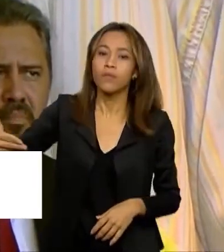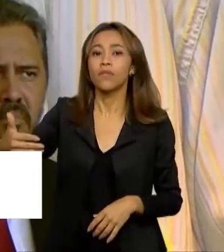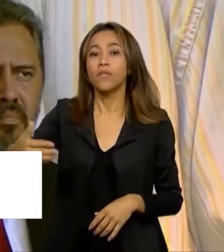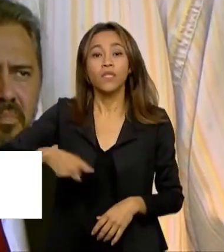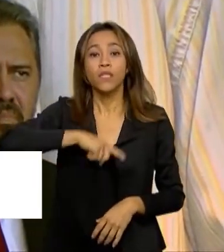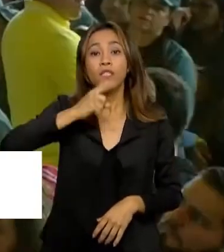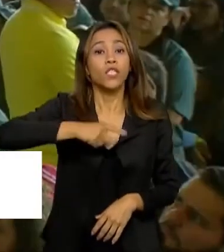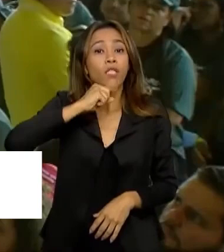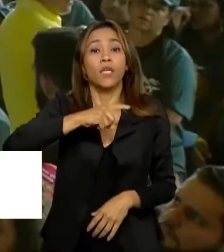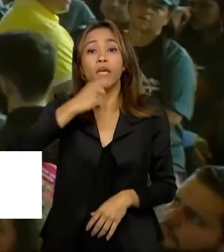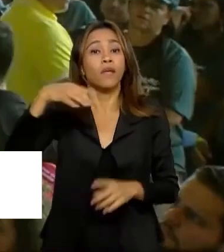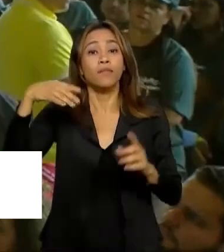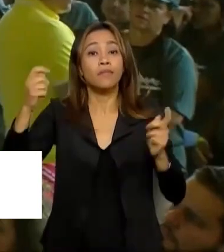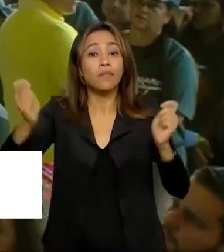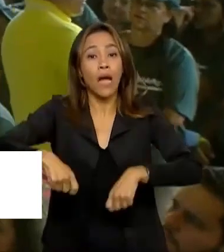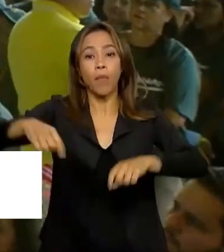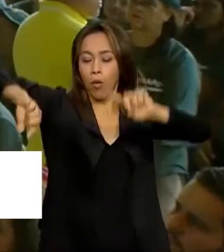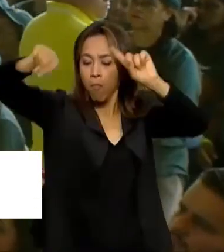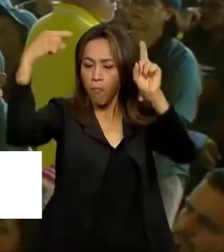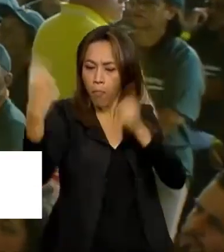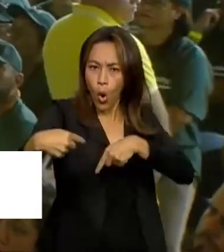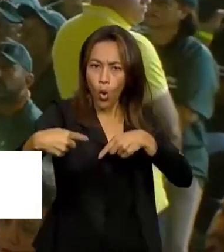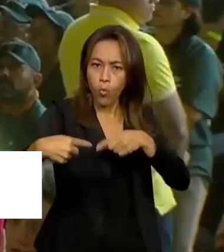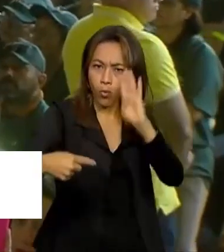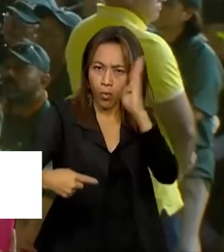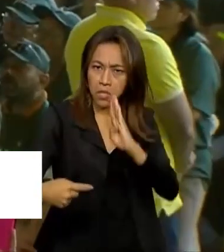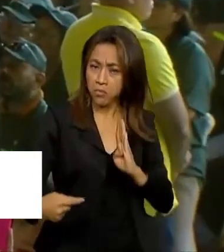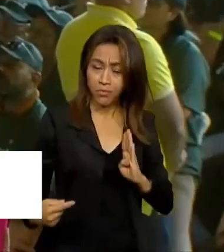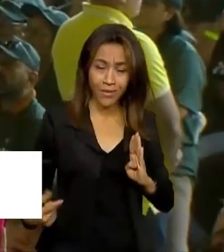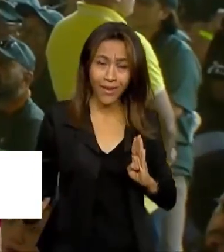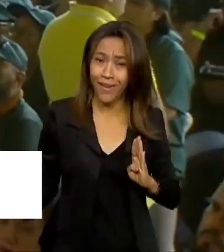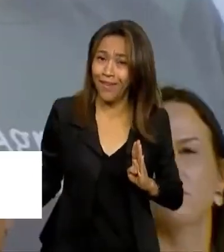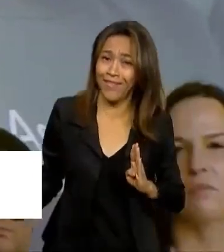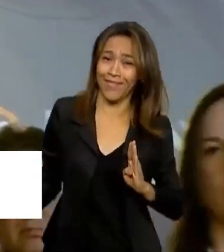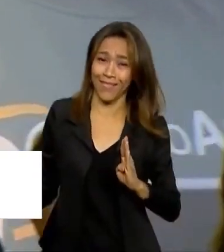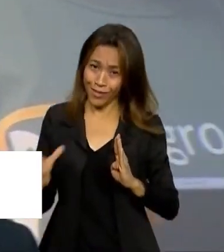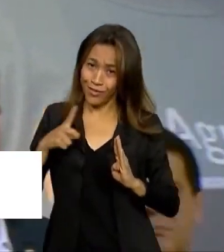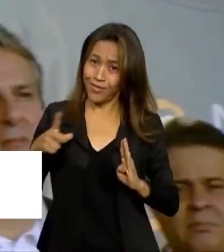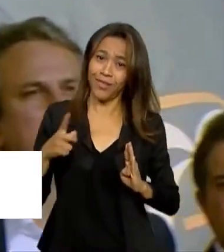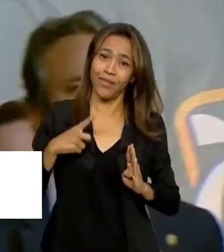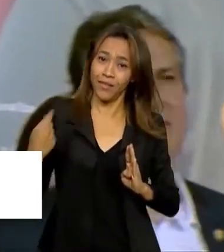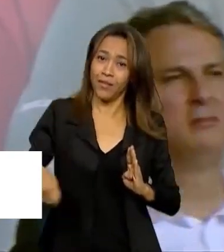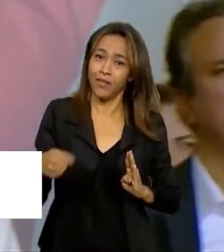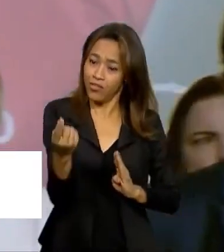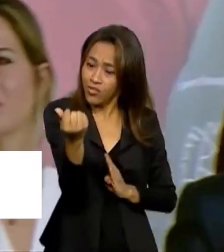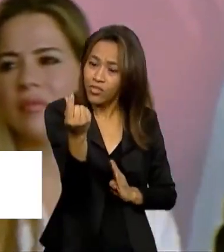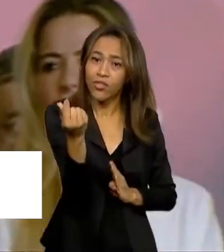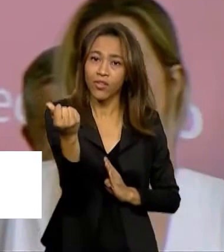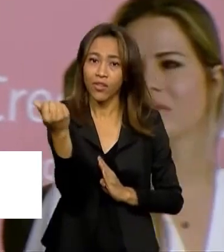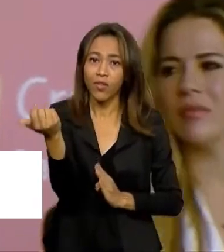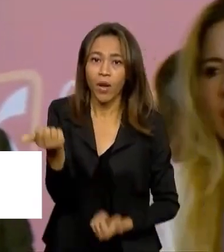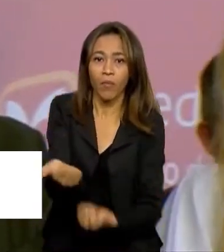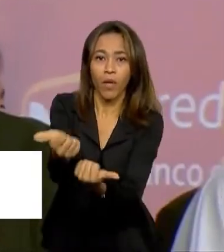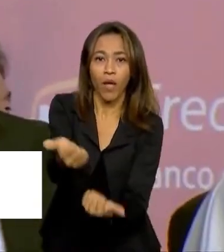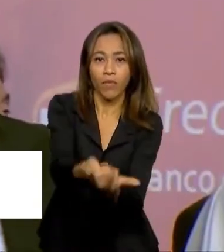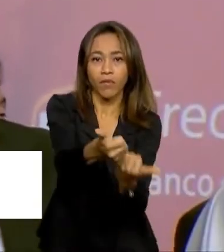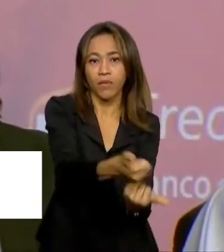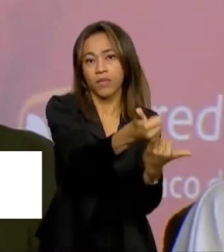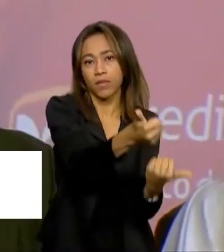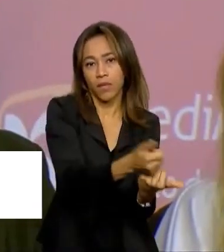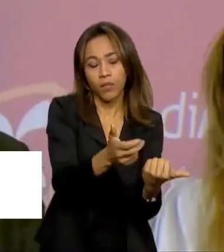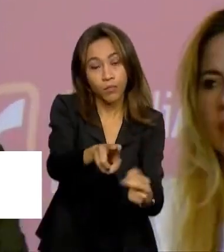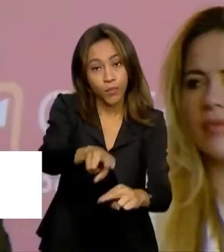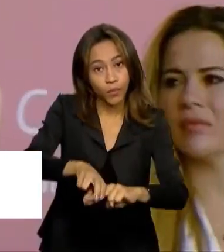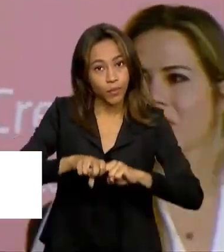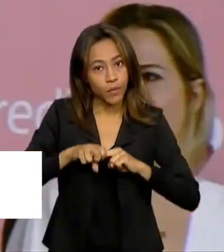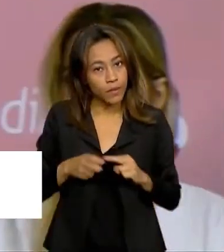pode competir com o Brasil. E nós temos que ter dinheiro para investir, e dinheiro para ser investido a juros baratos. Por